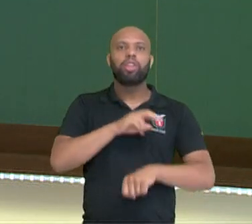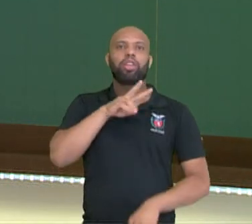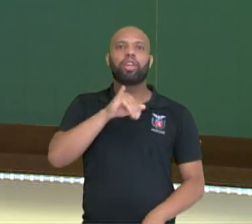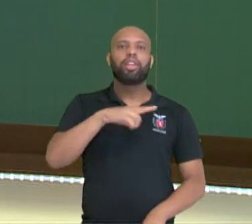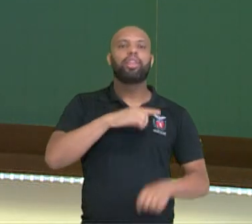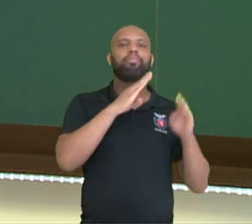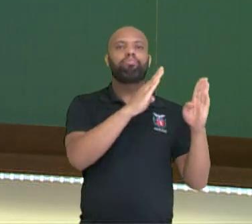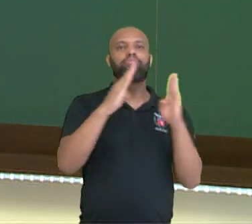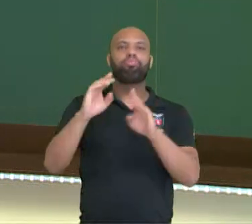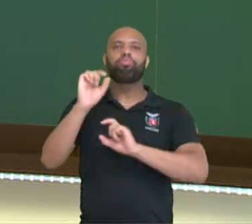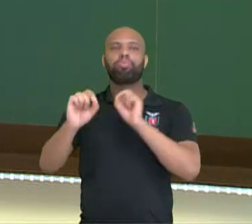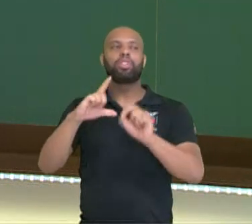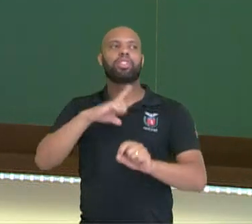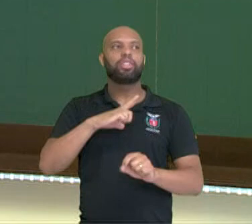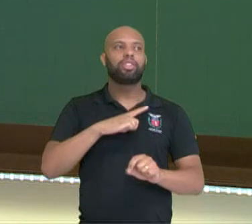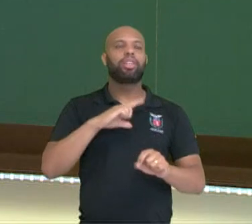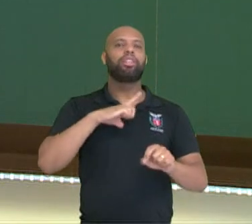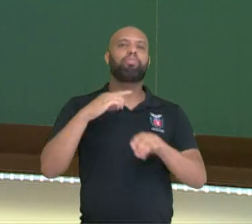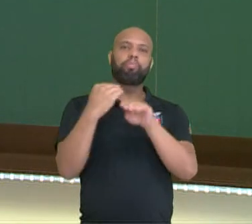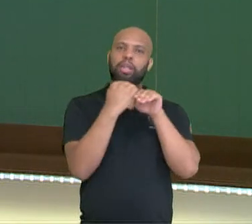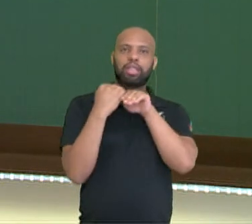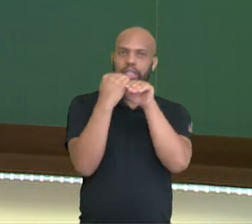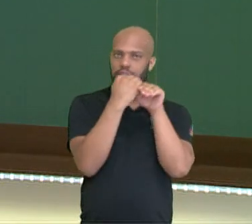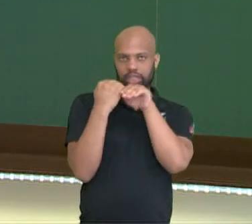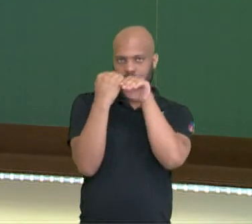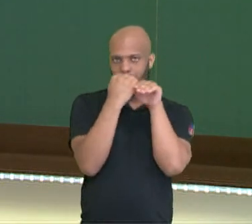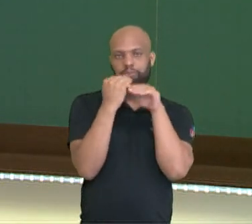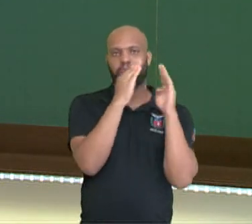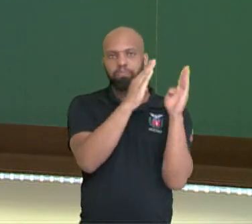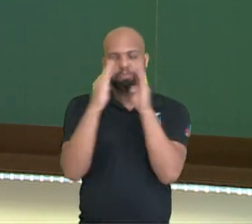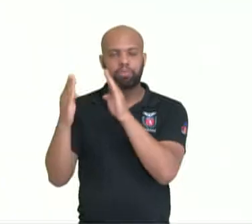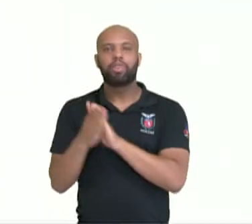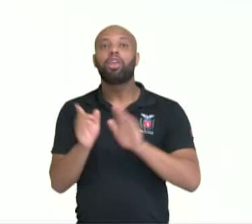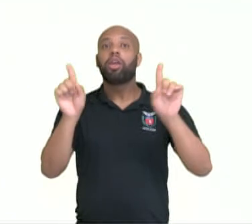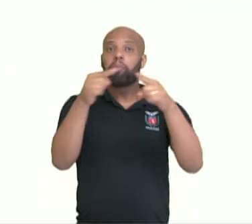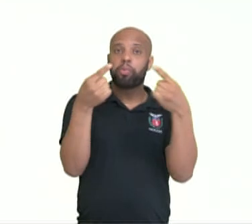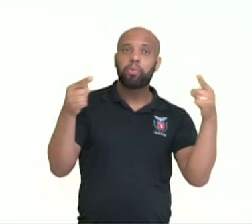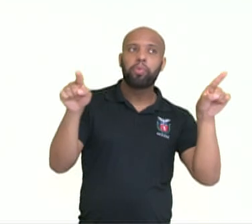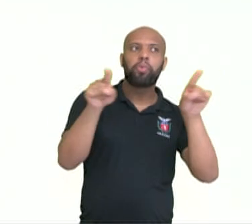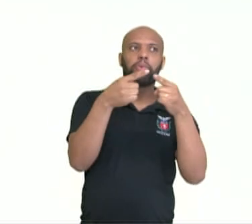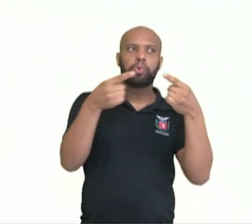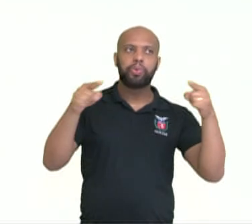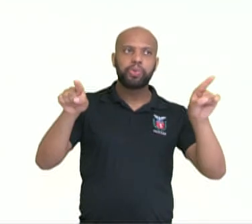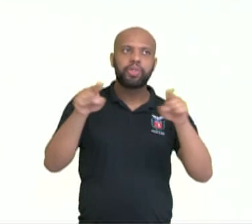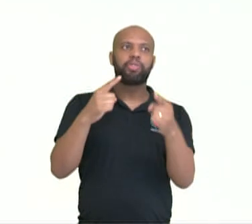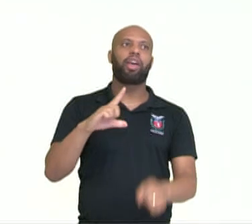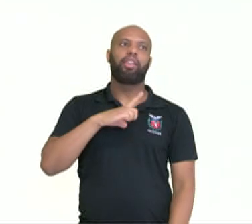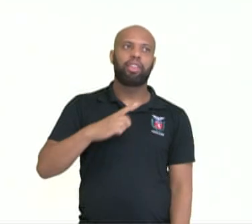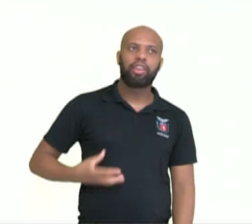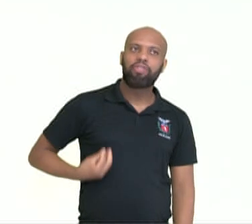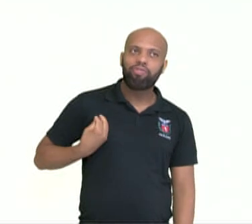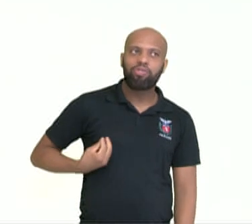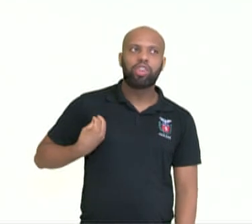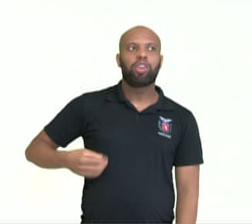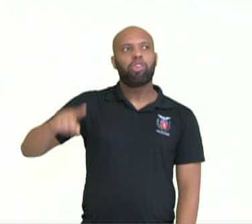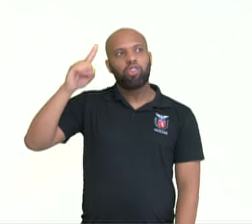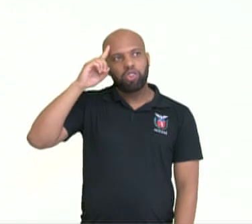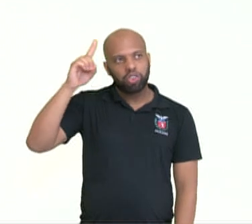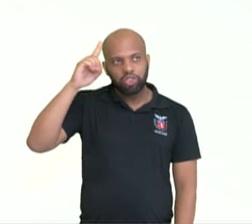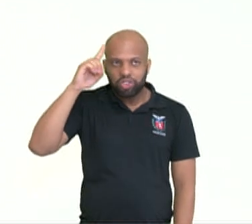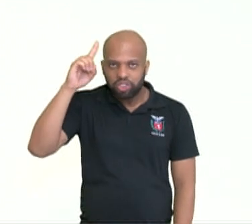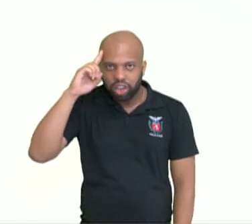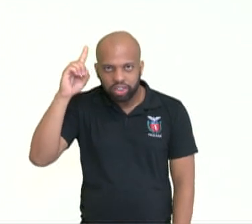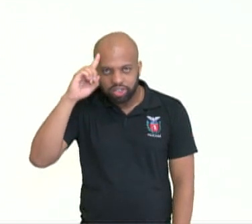na sequência que ela é numerada nos padrões das formas. Né? A música está presente, é a música, o primeiro tipo de arte